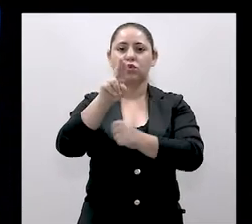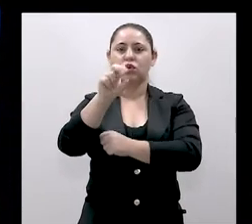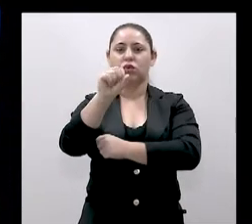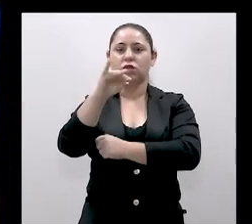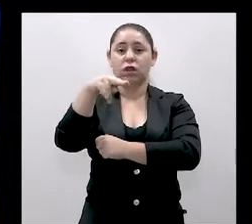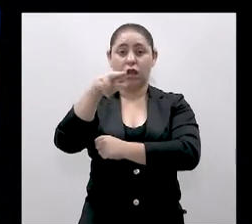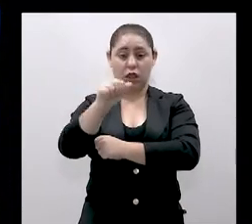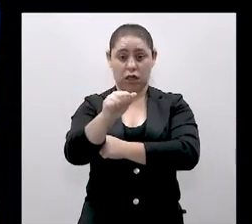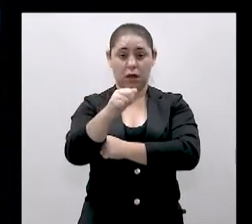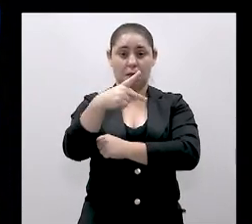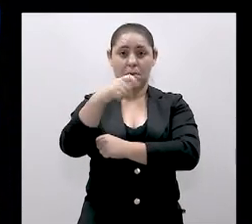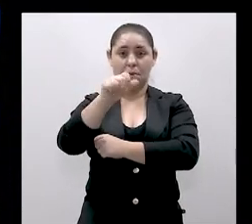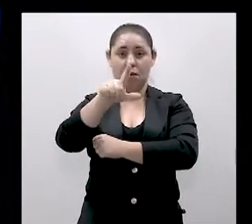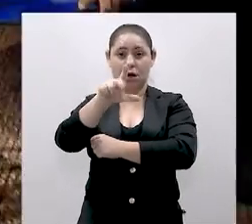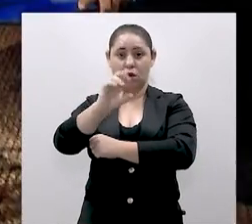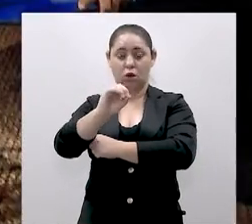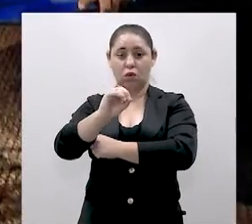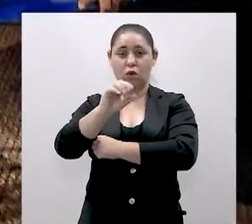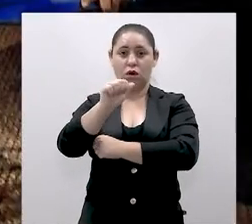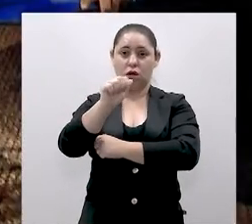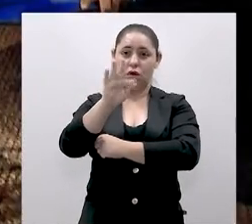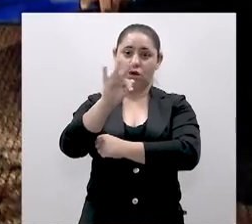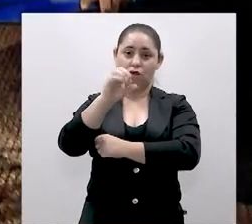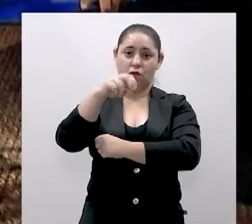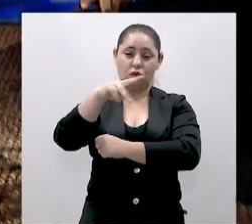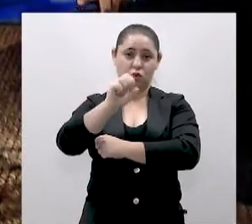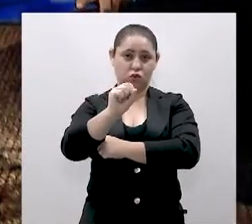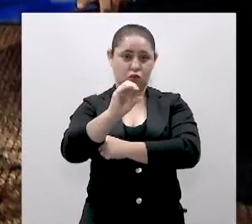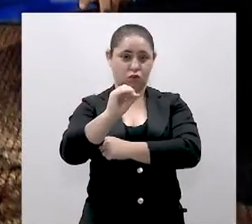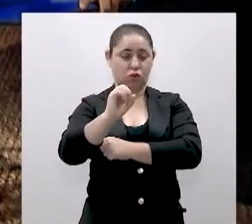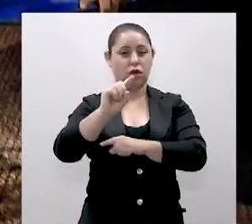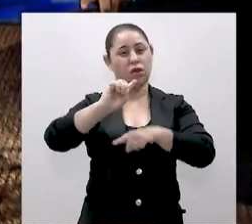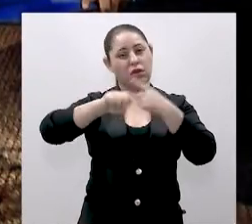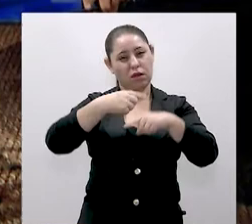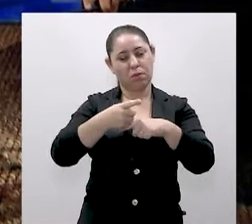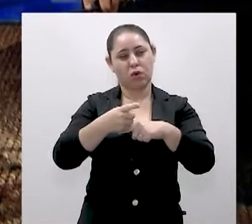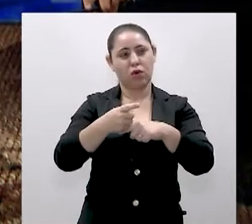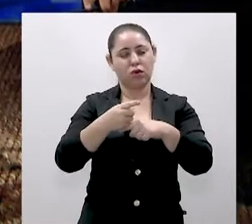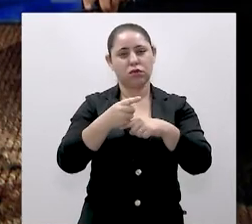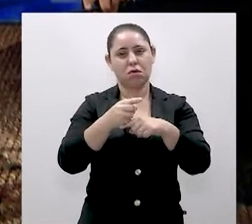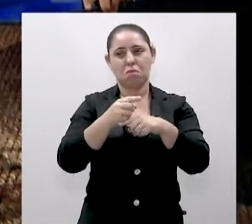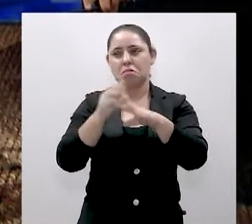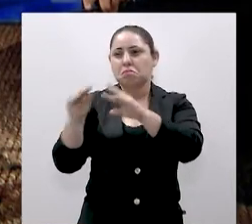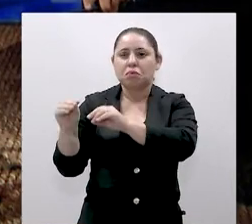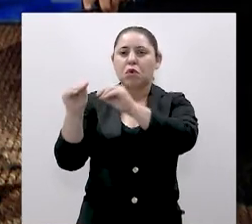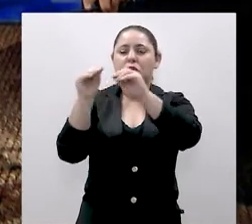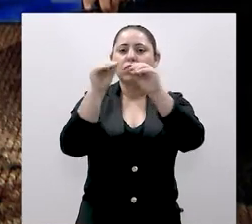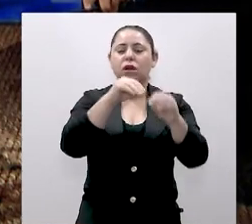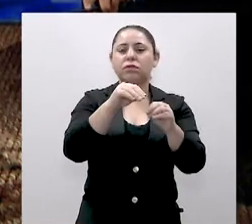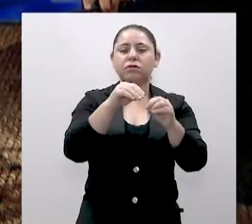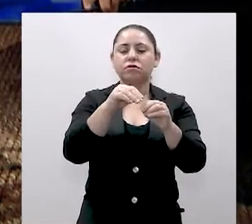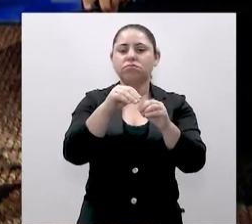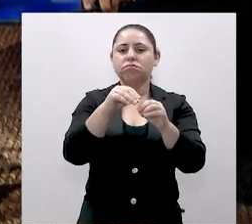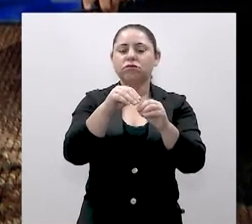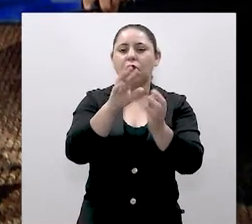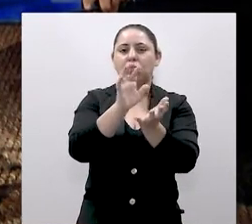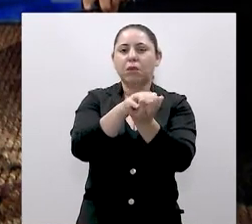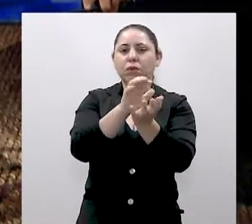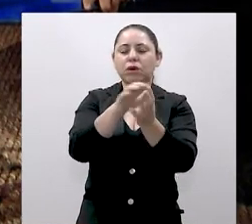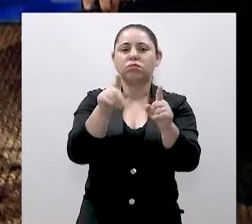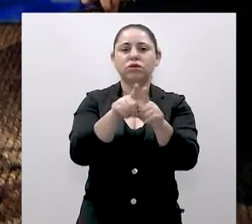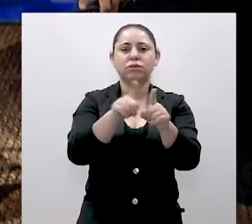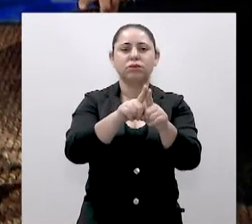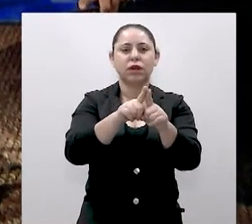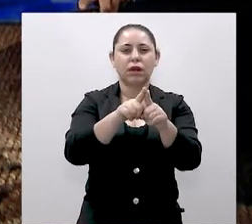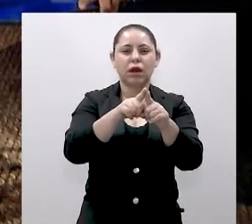chesf pela Chef depois eu puxei linha lá para o interior de Pernambuco passando de Angelim perto da